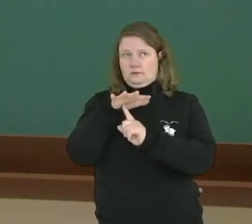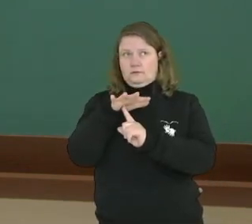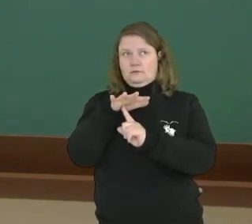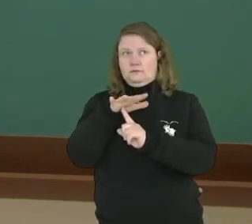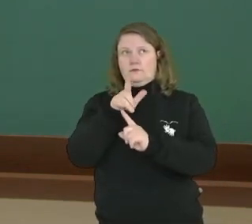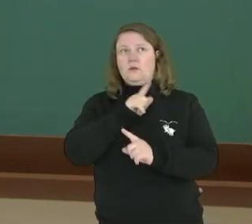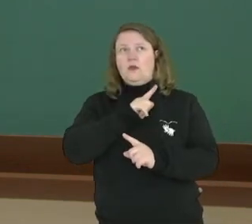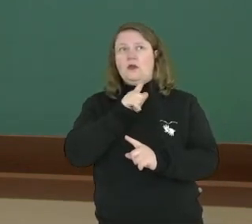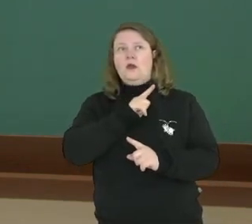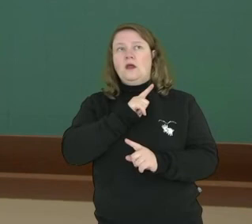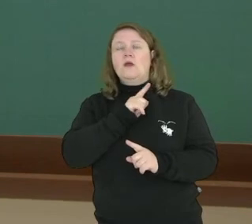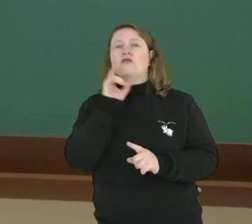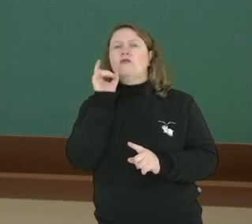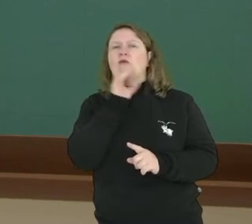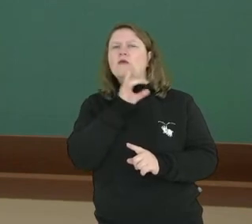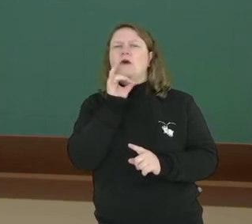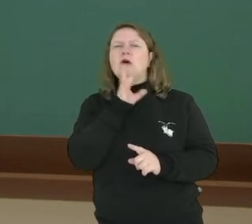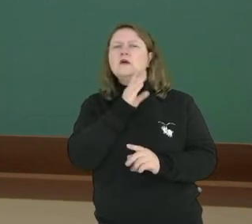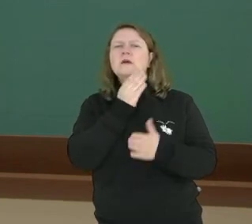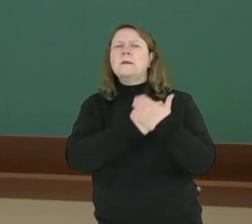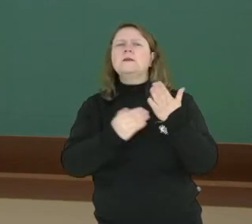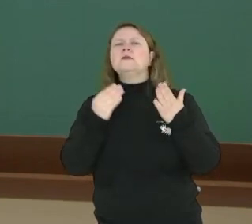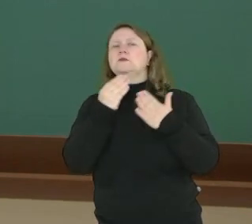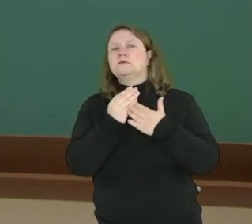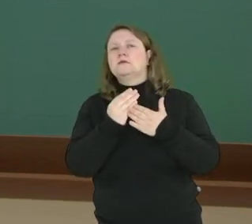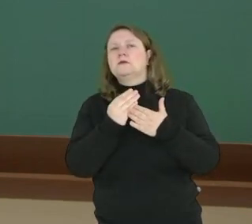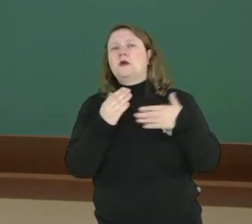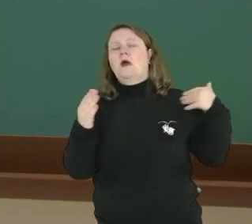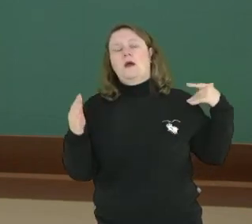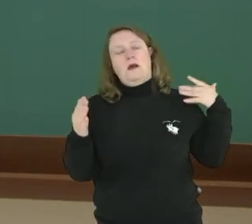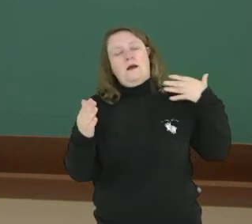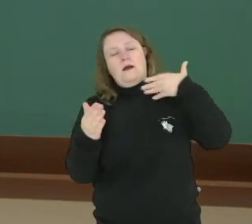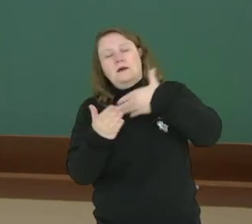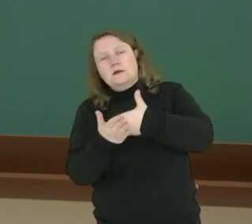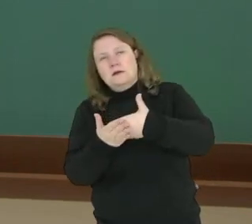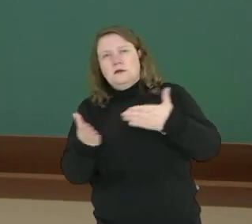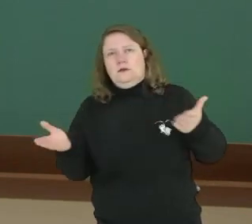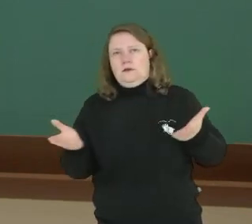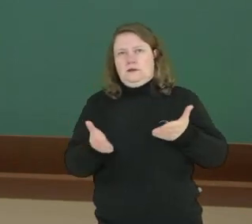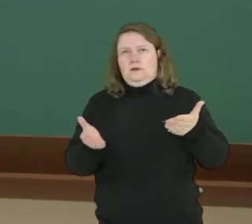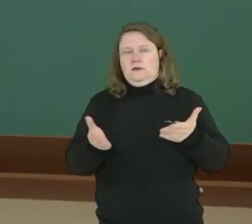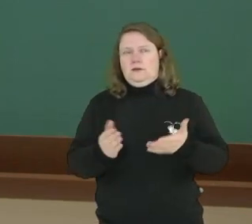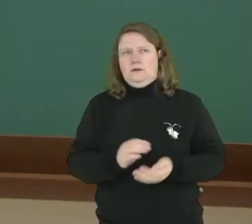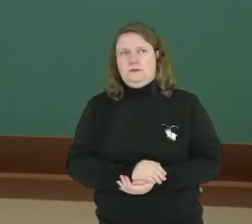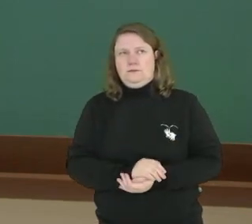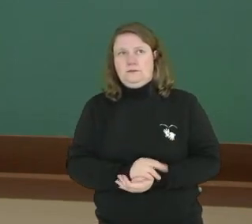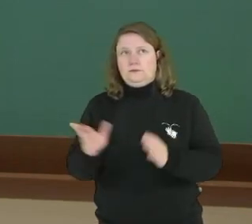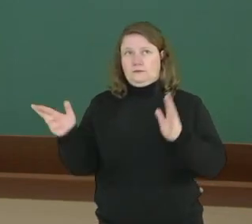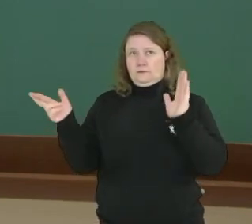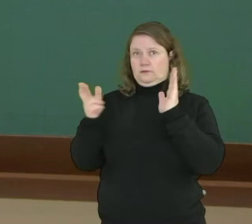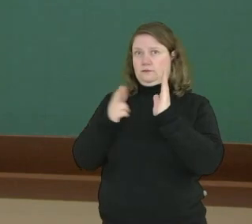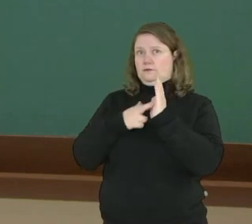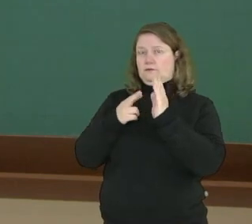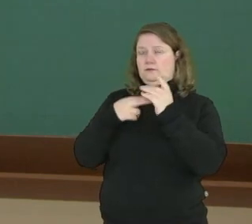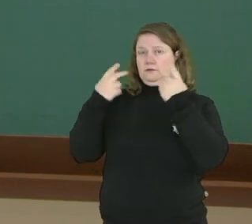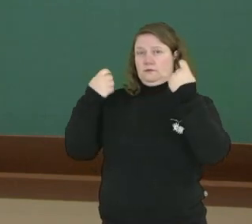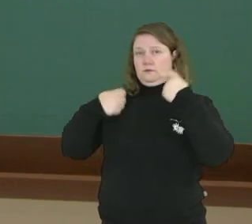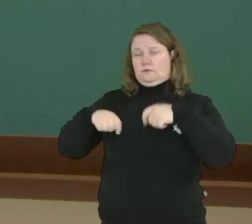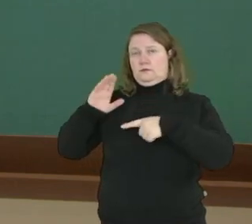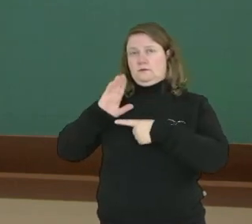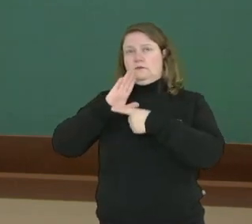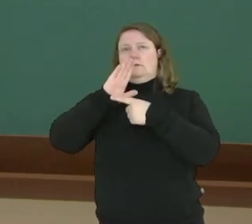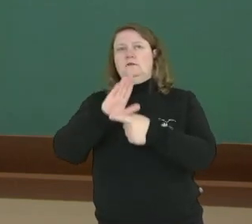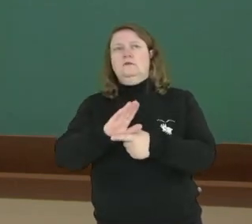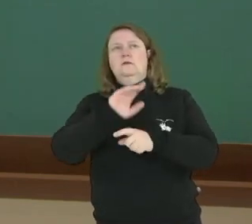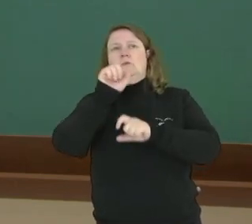presença maior dessa vegetação ainda hoje, o que sobrou. Mas a nossa resposta deveria apresentar ali o que fez